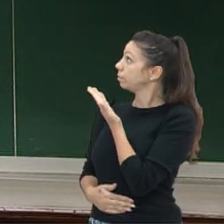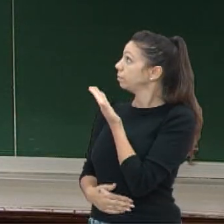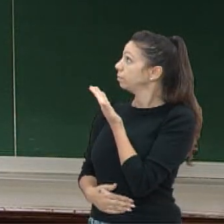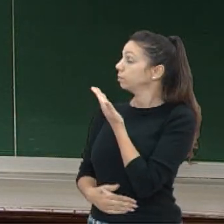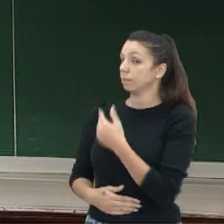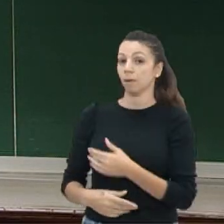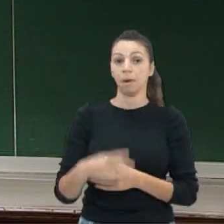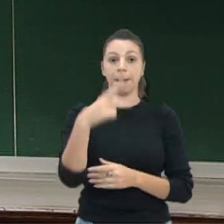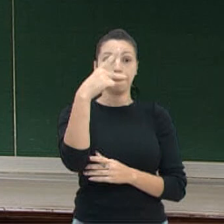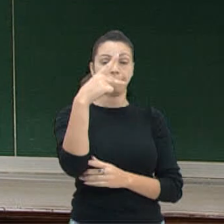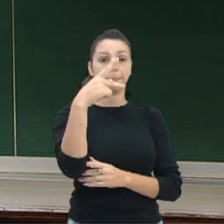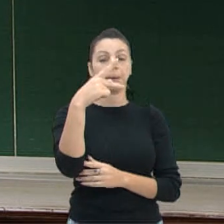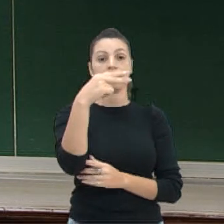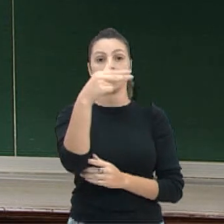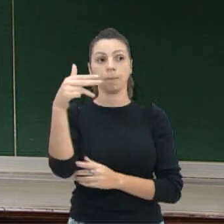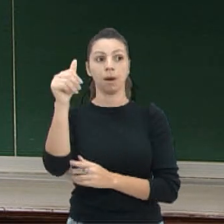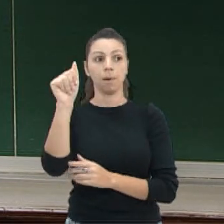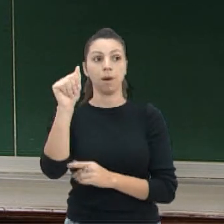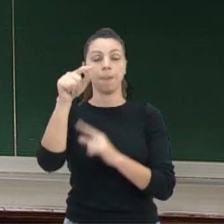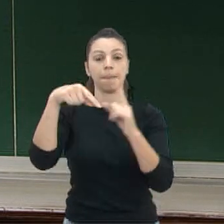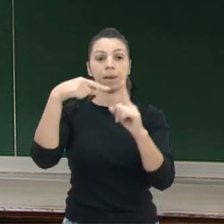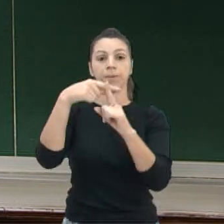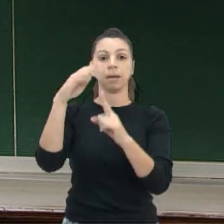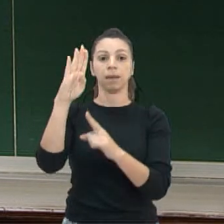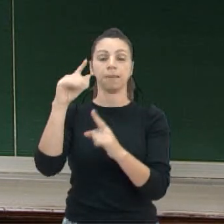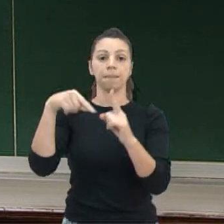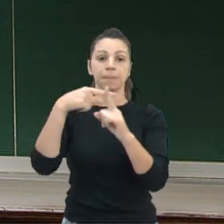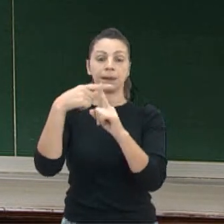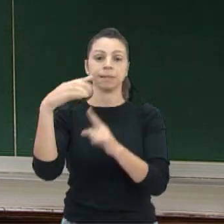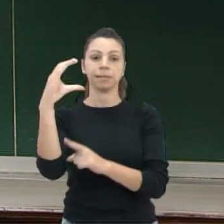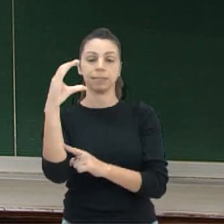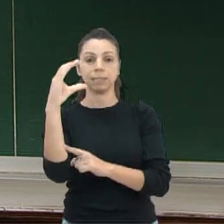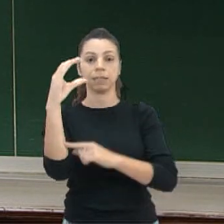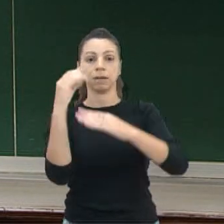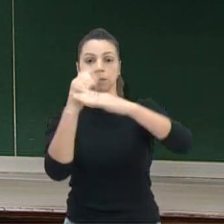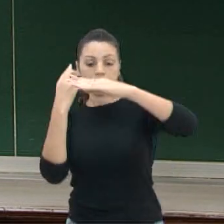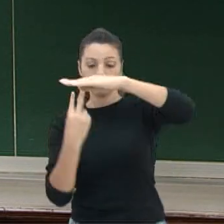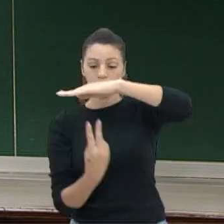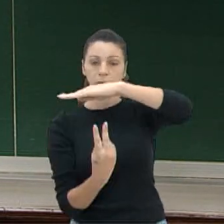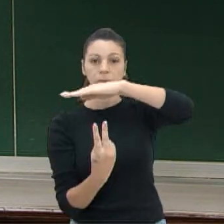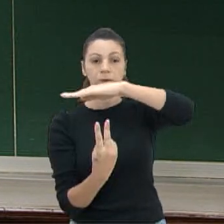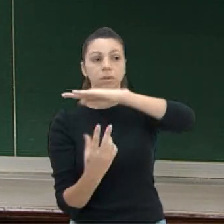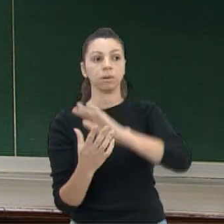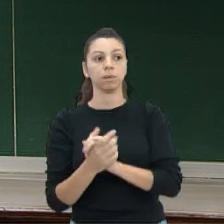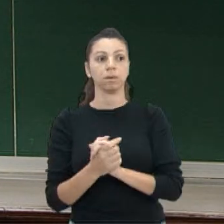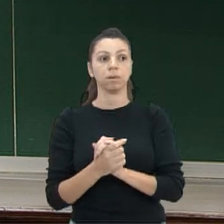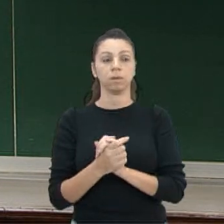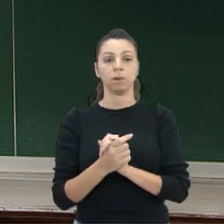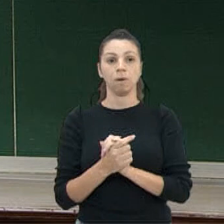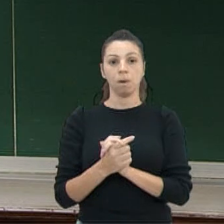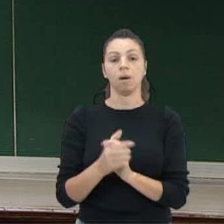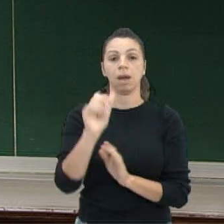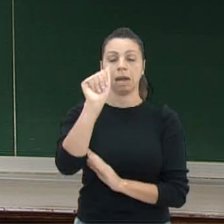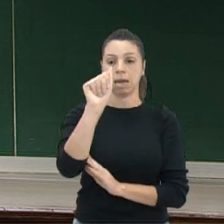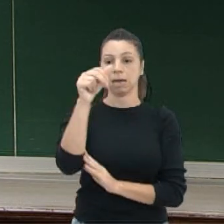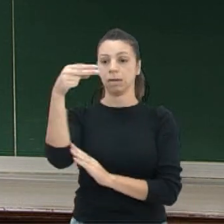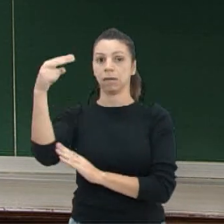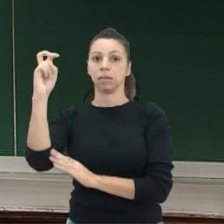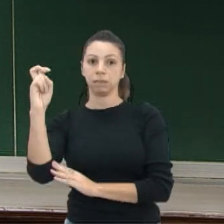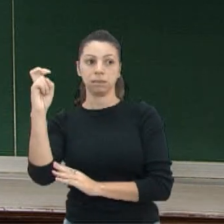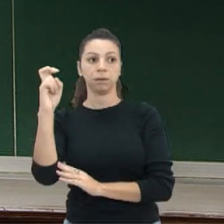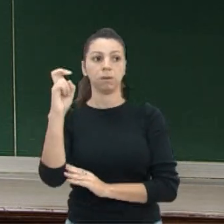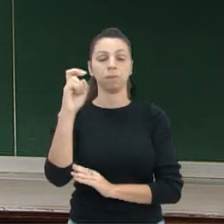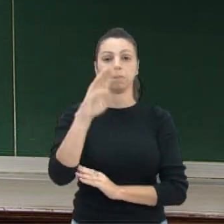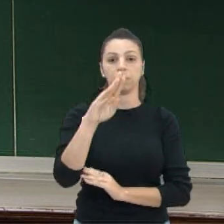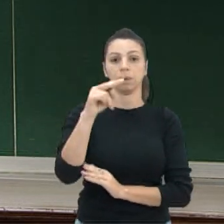algébrica P igual a A mais B mais C divididos por 2, quando A igual a 5, B igual a 13 e C